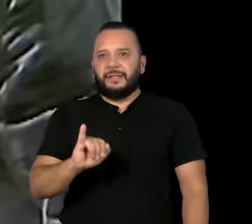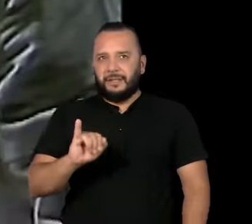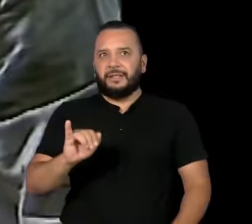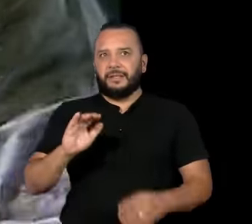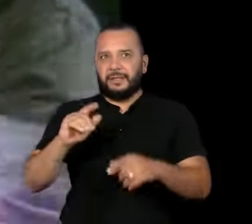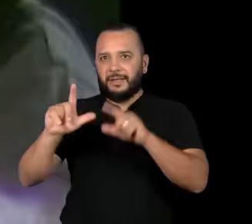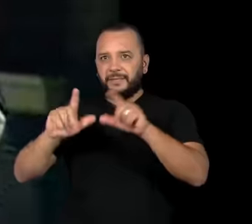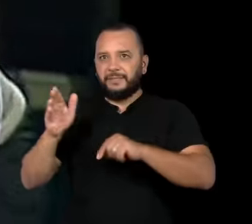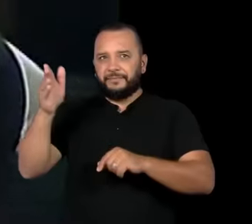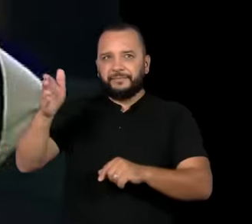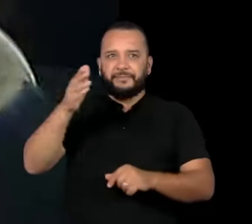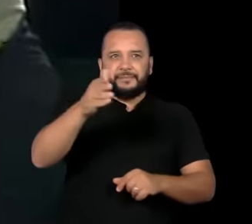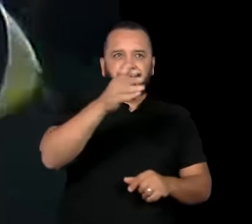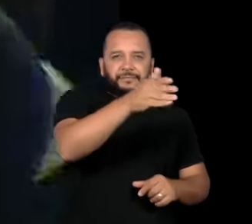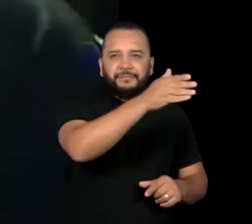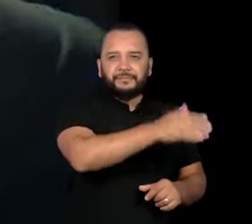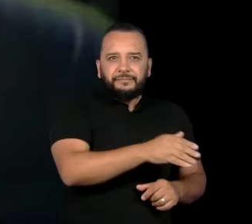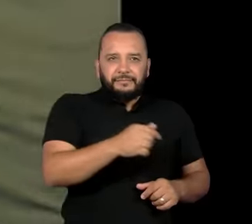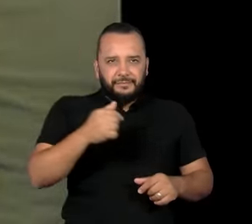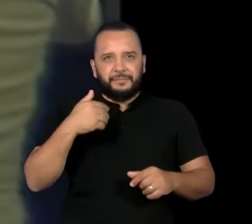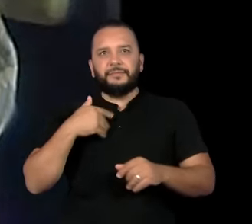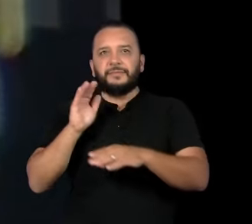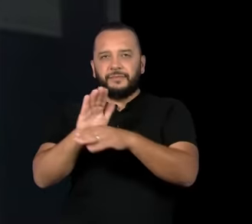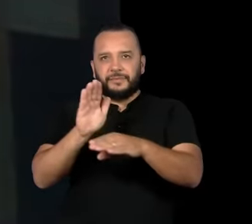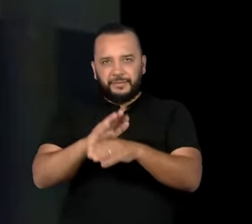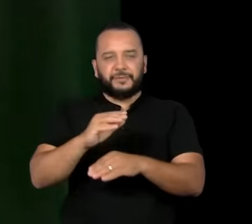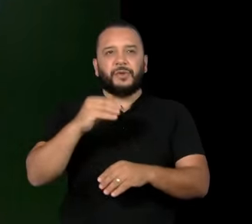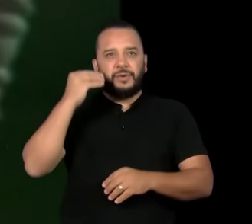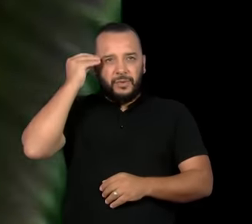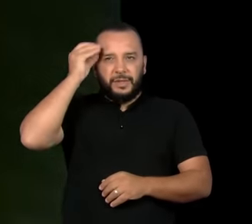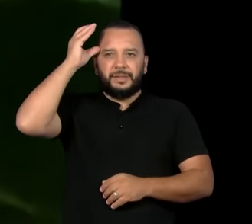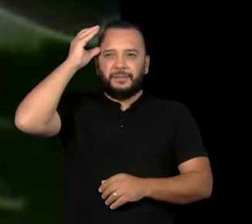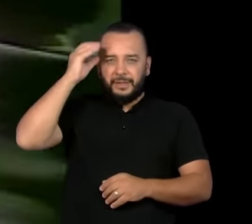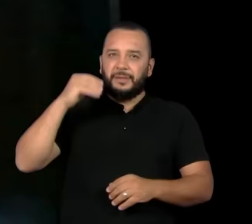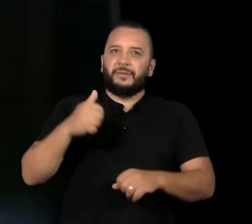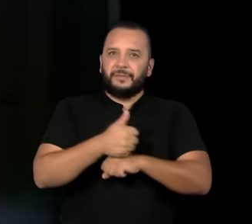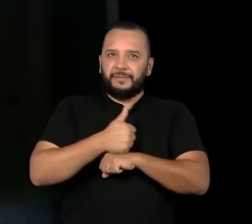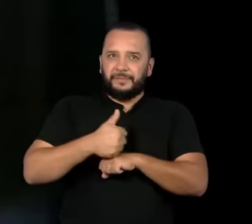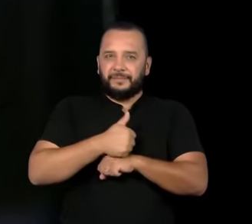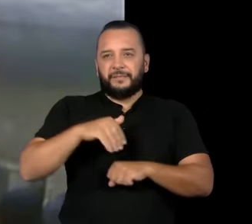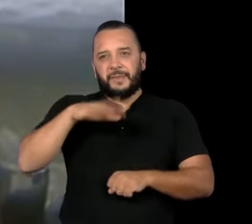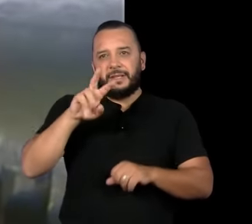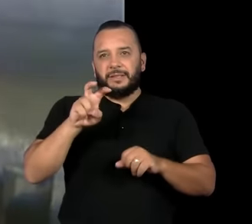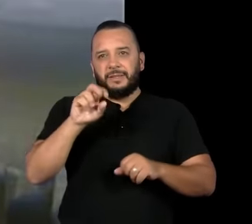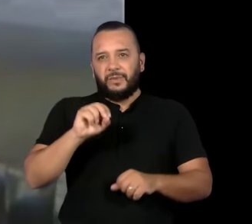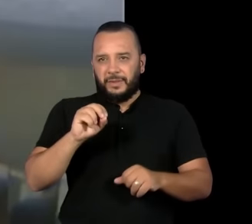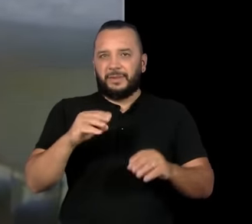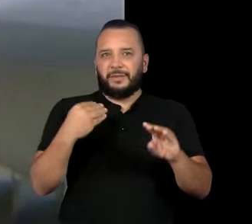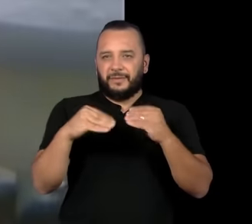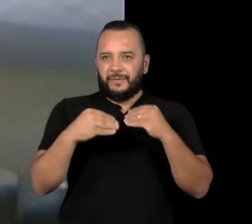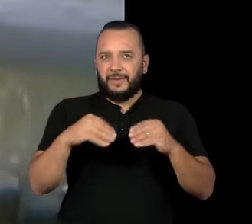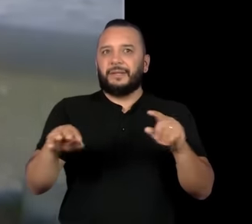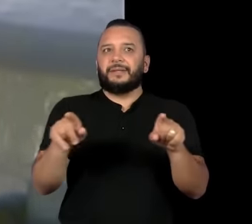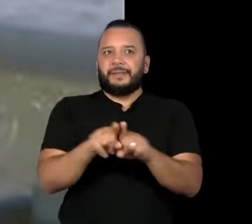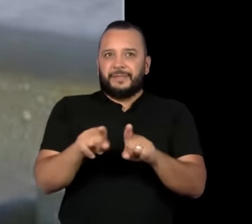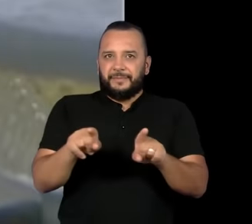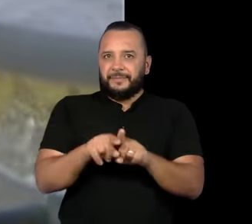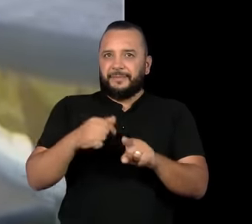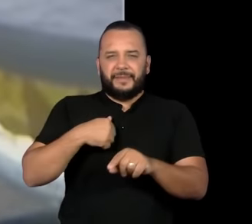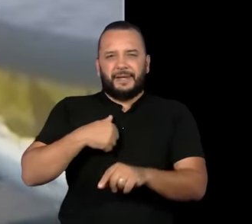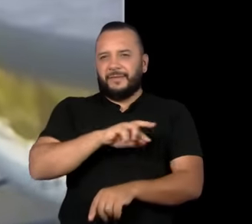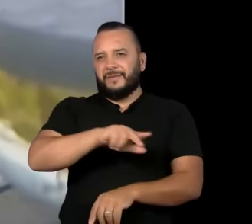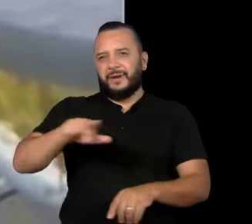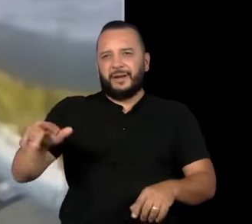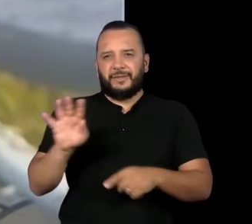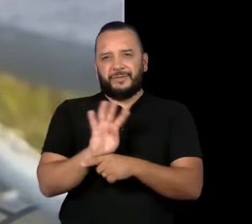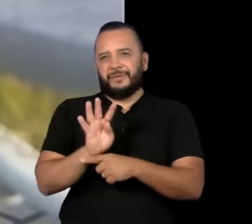e colaborou com o seu talento e o seu conhecimento em mais de 50 novelas, além de cerca de uma dezena de